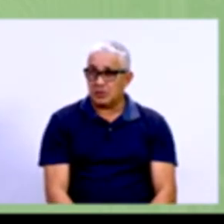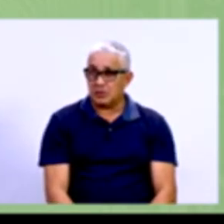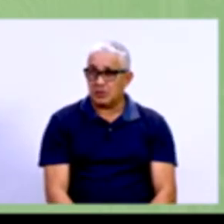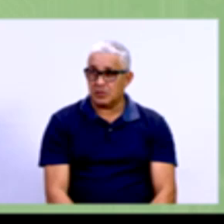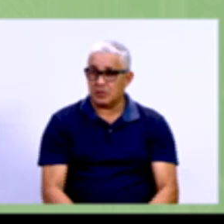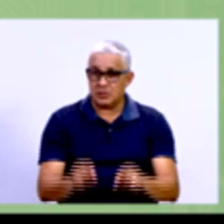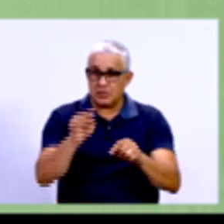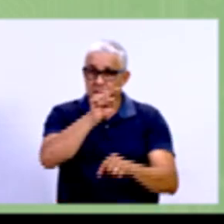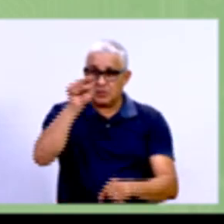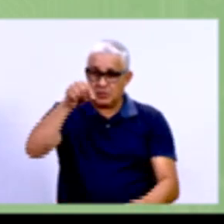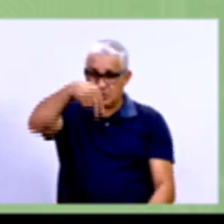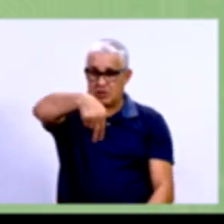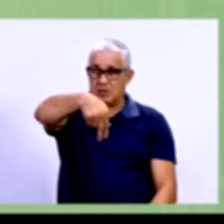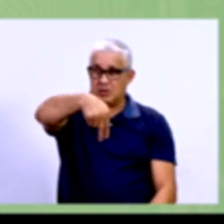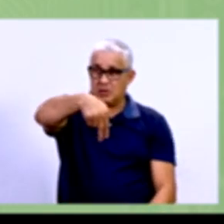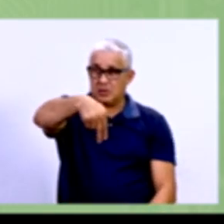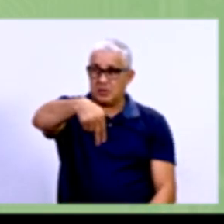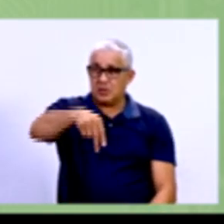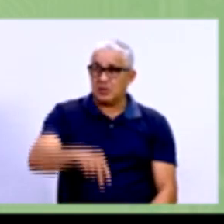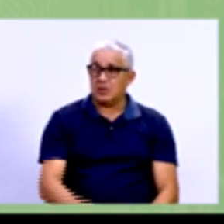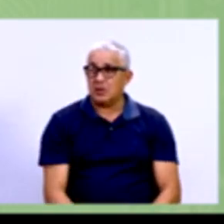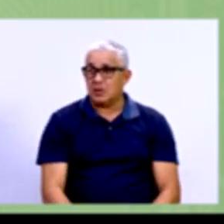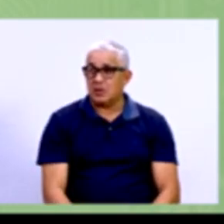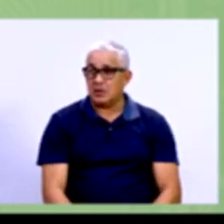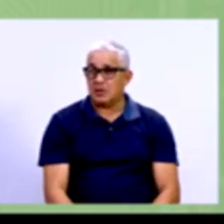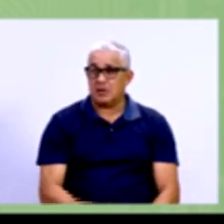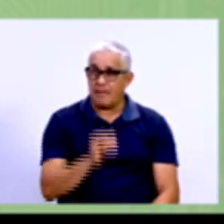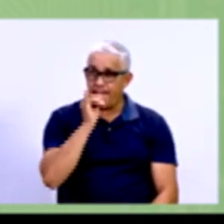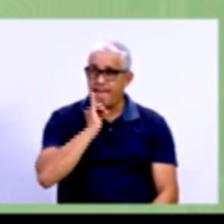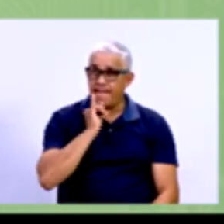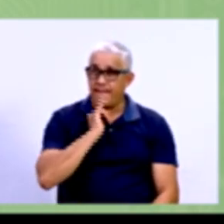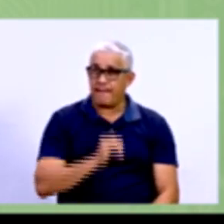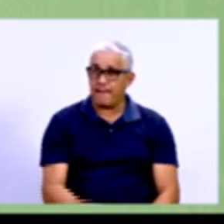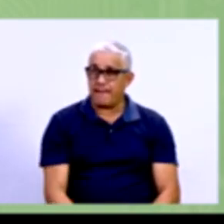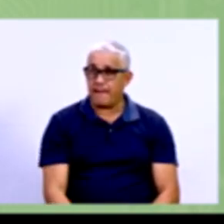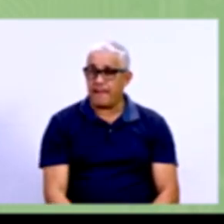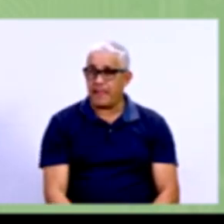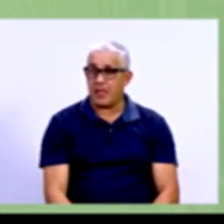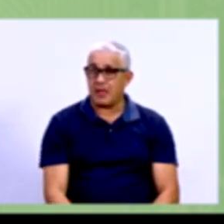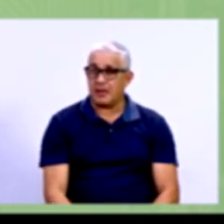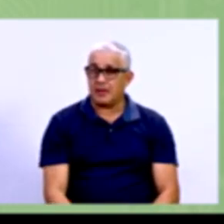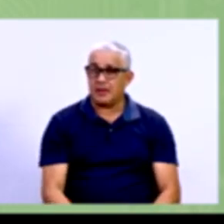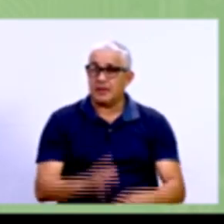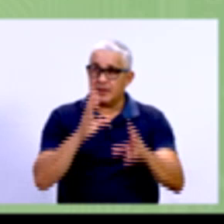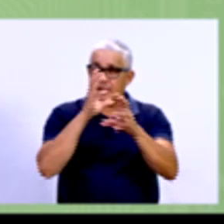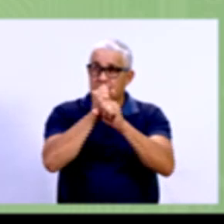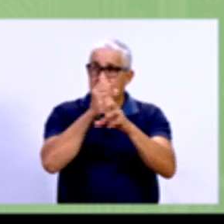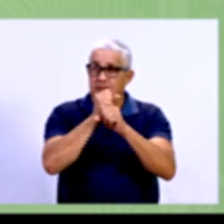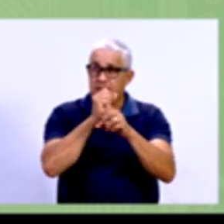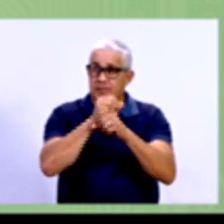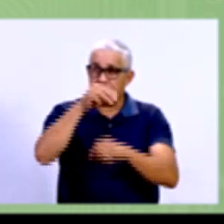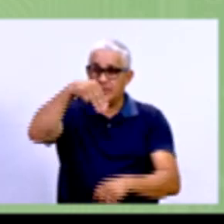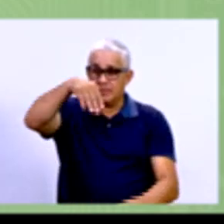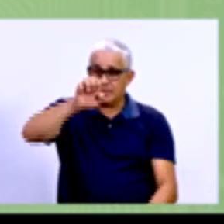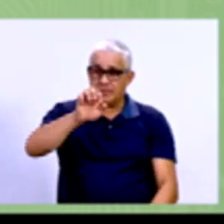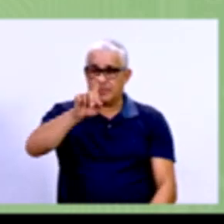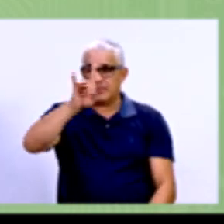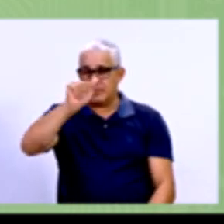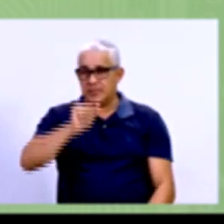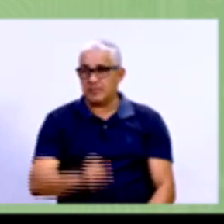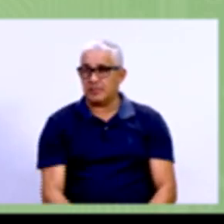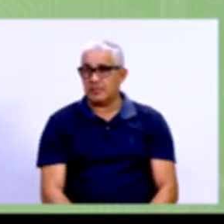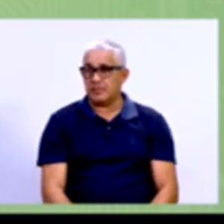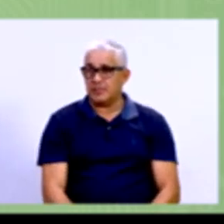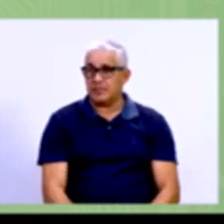total da nossa amostra. Vamos ver aqui um exemplo. Para ilustrar o cálculo da média da amostra, consideramos os